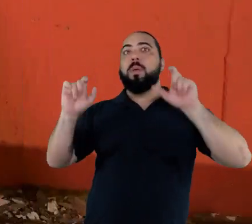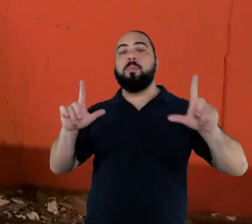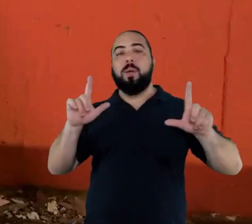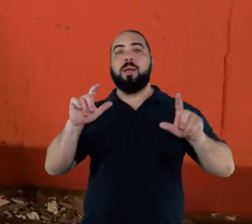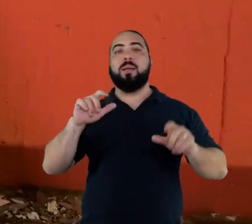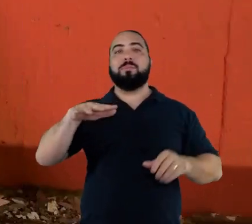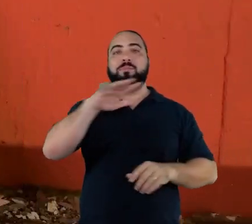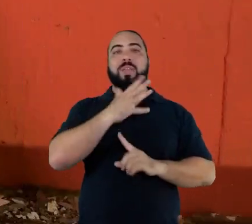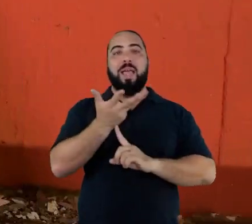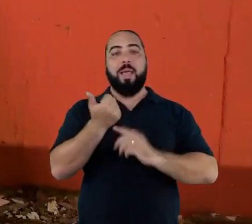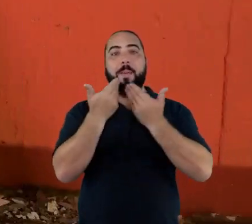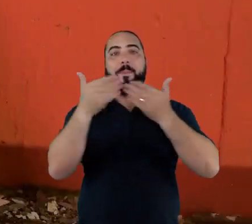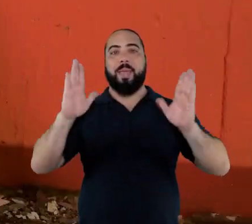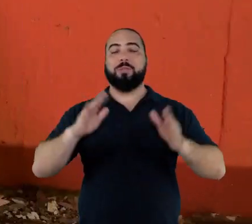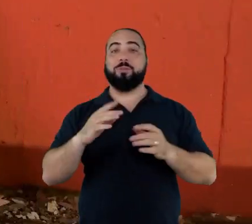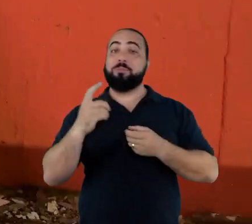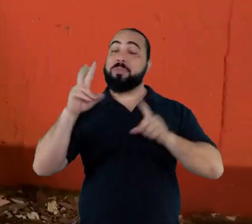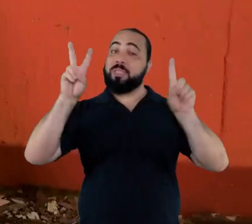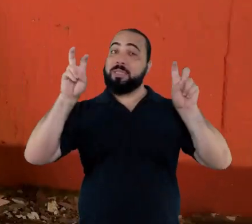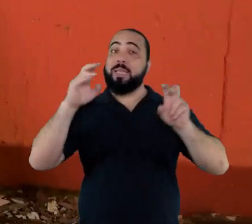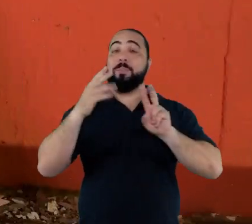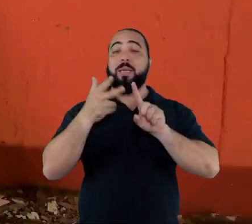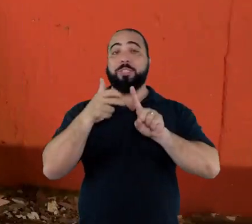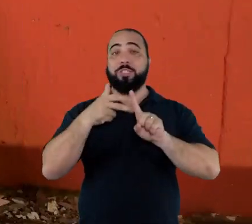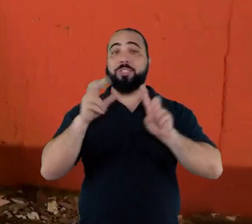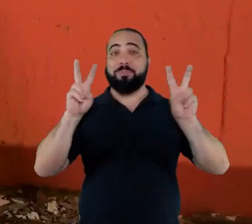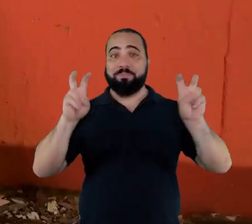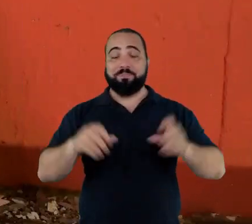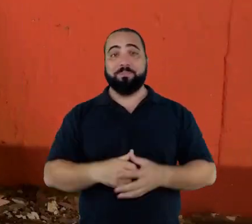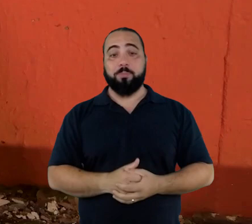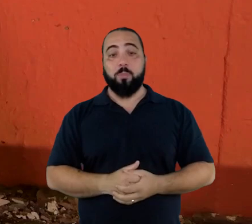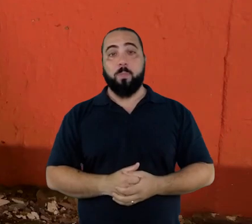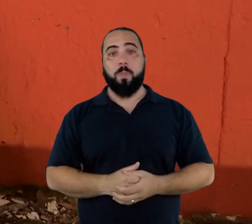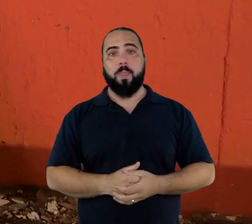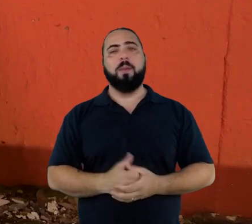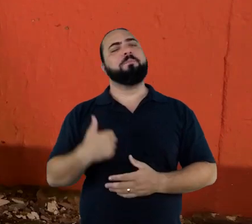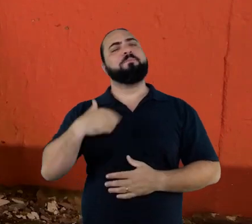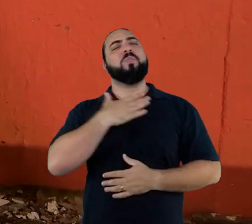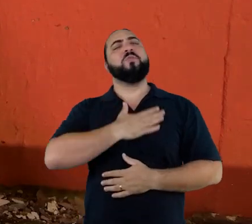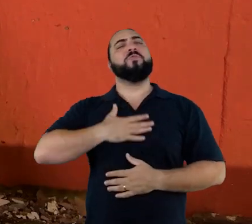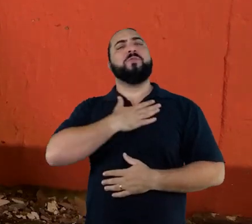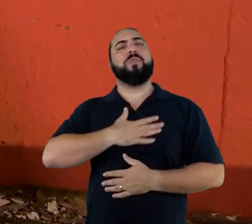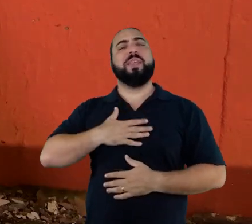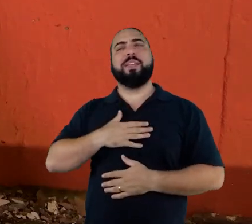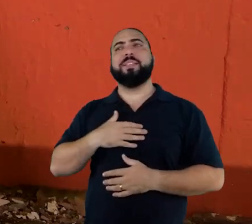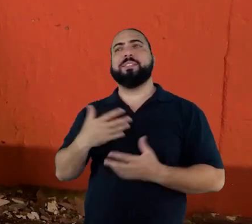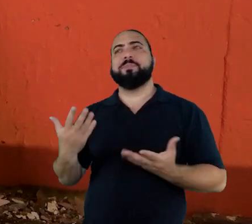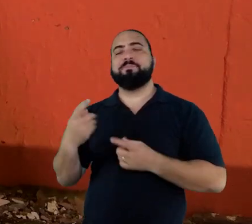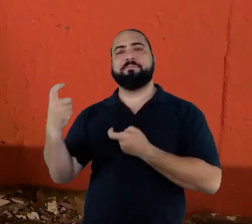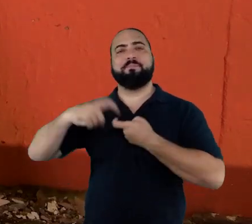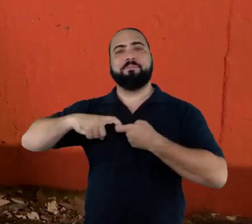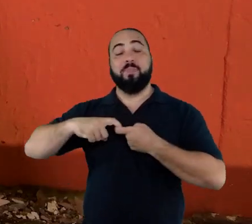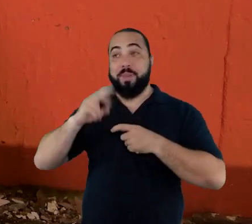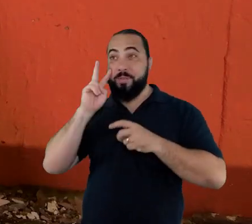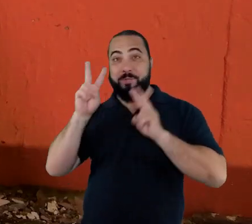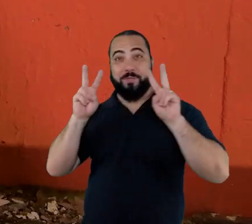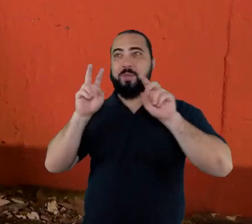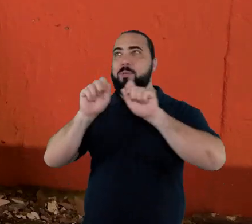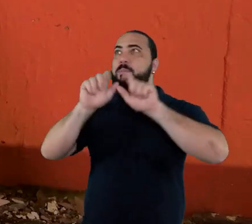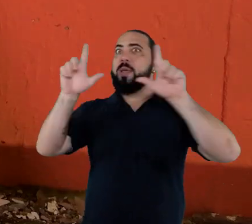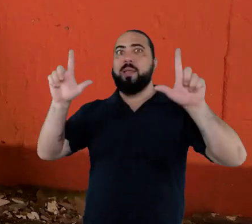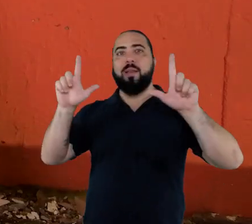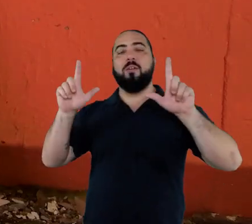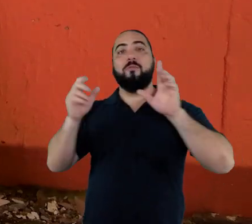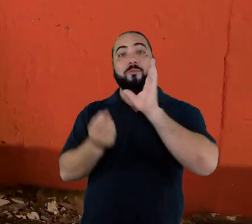temática indígena. Fico muito feliz de ser parceiro desse projeto. Eu espero que esses painéis que foram confeccionados. João